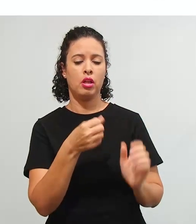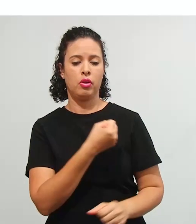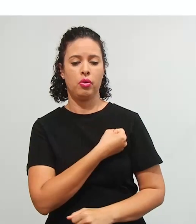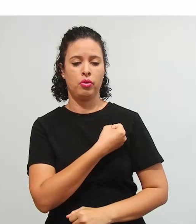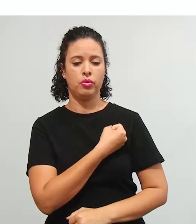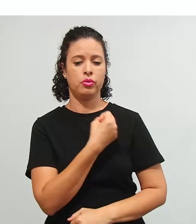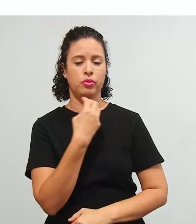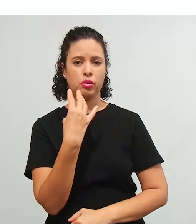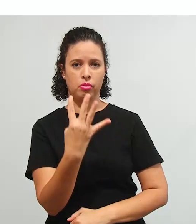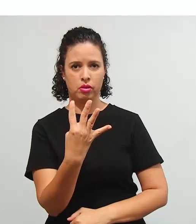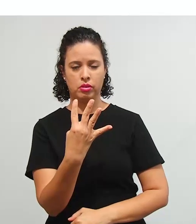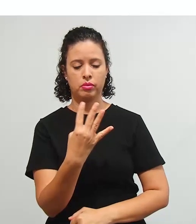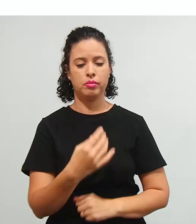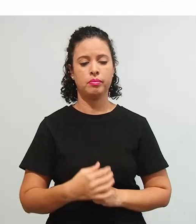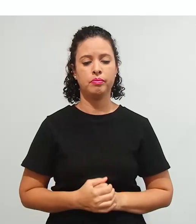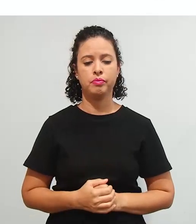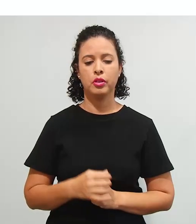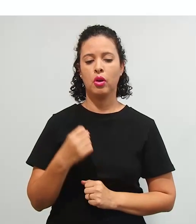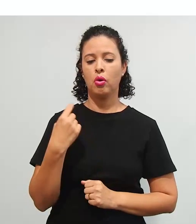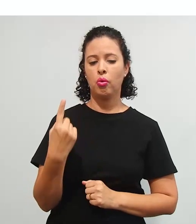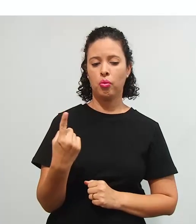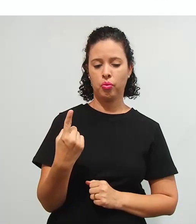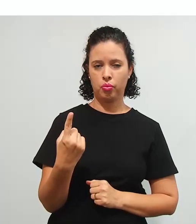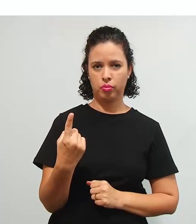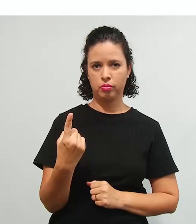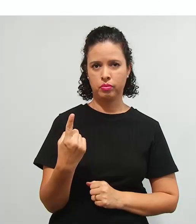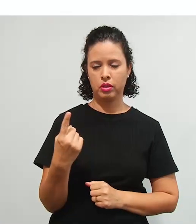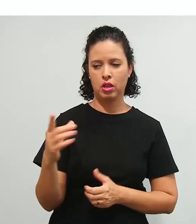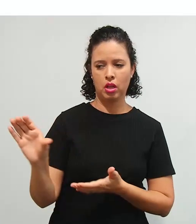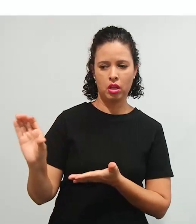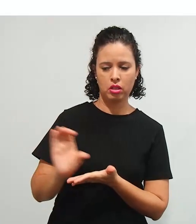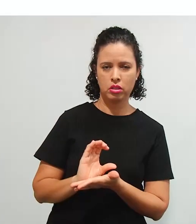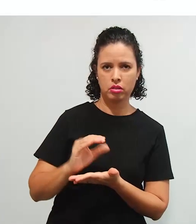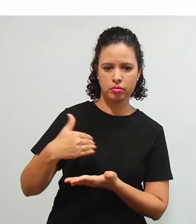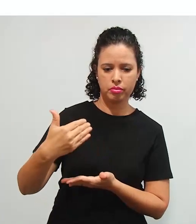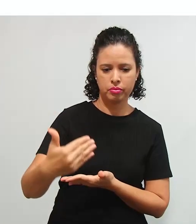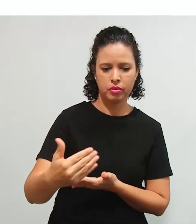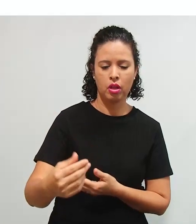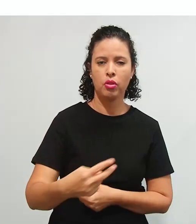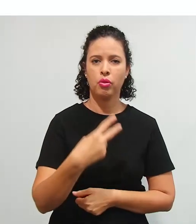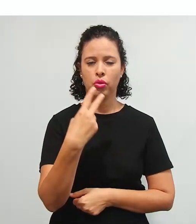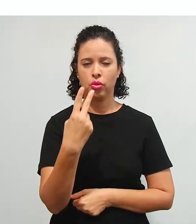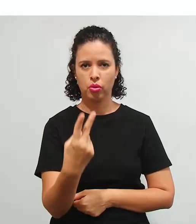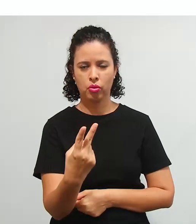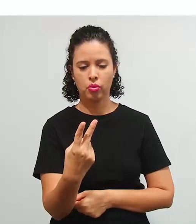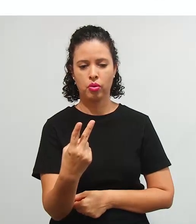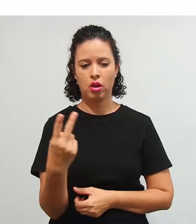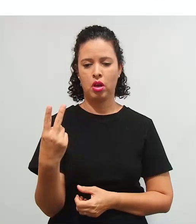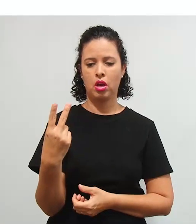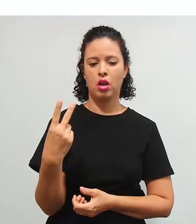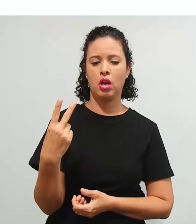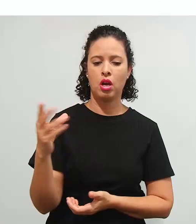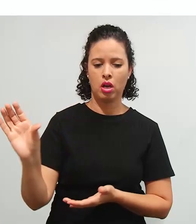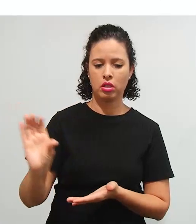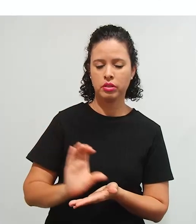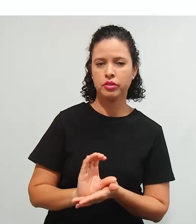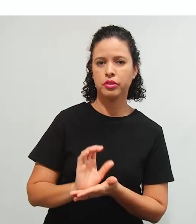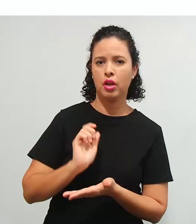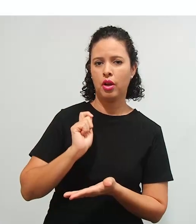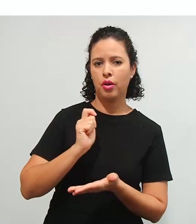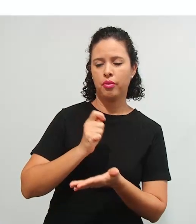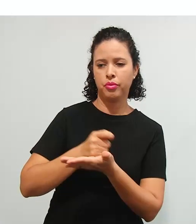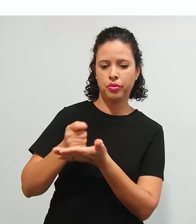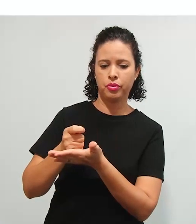código 4. Então, 1, receita corrente, 2, receitas de contribuições